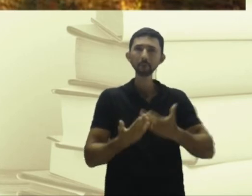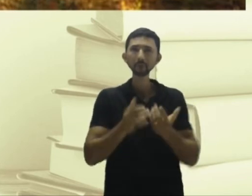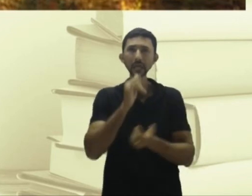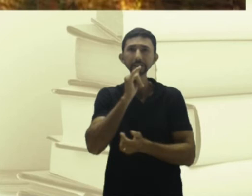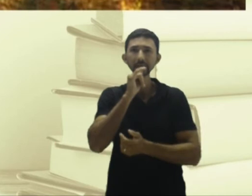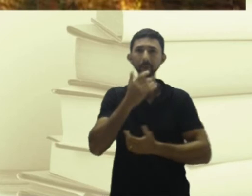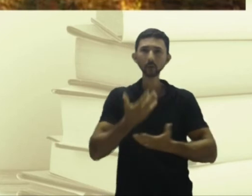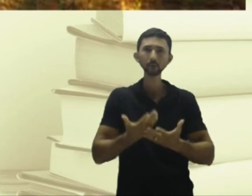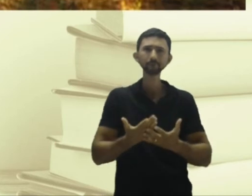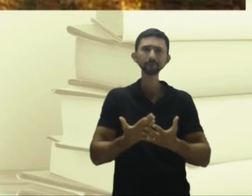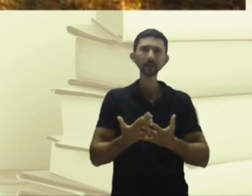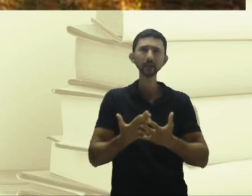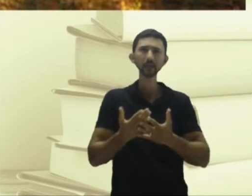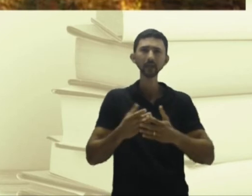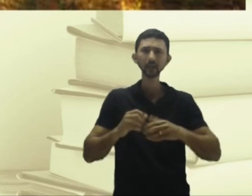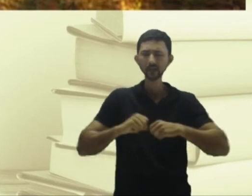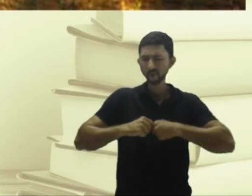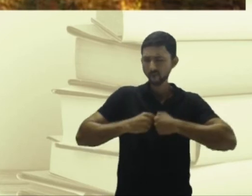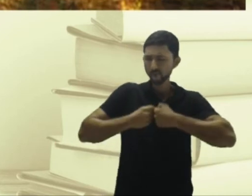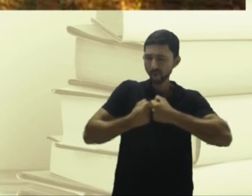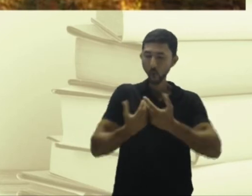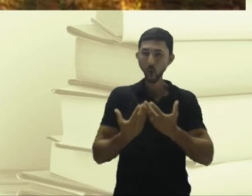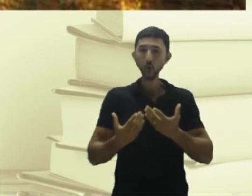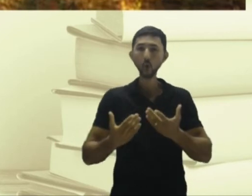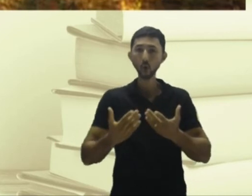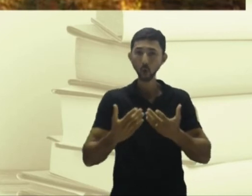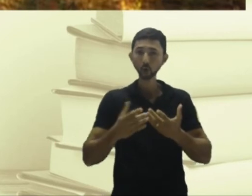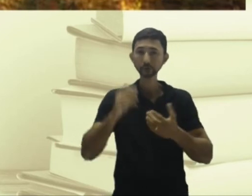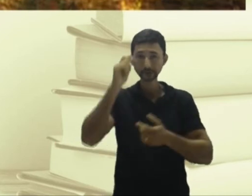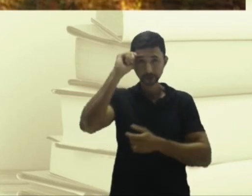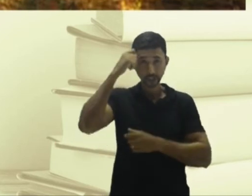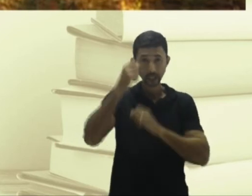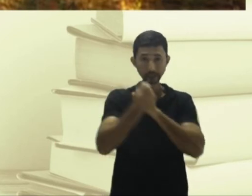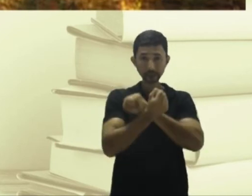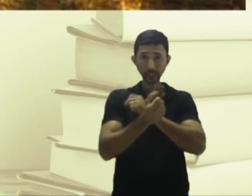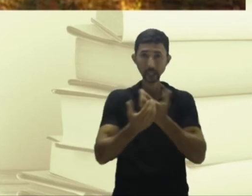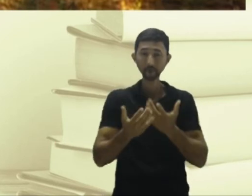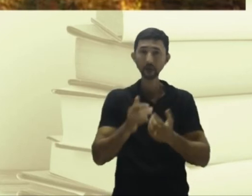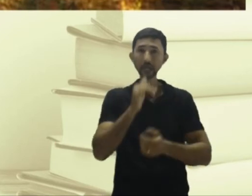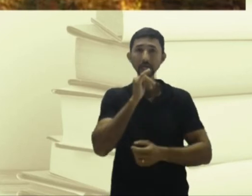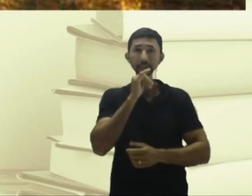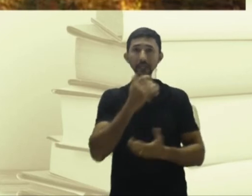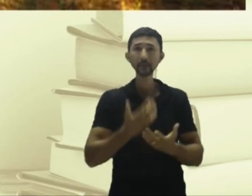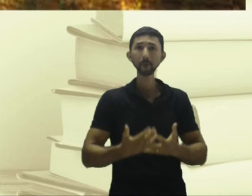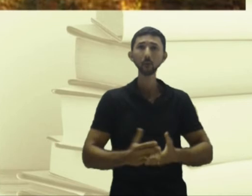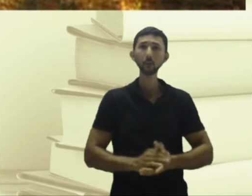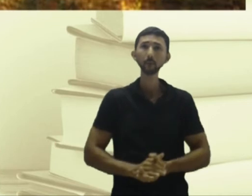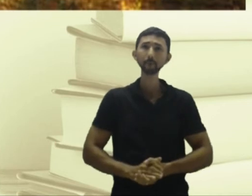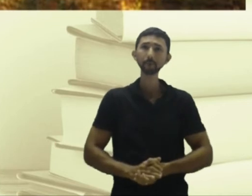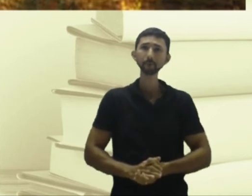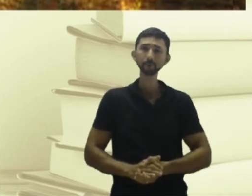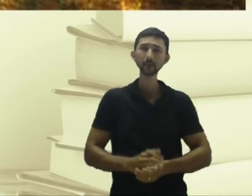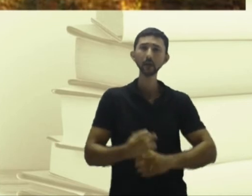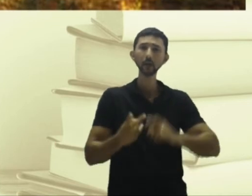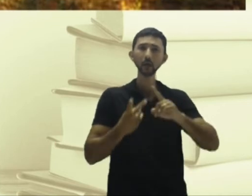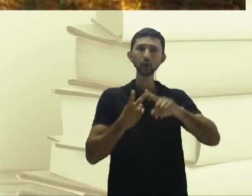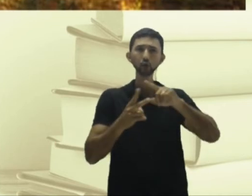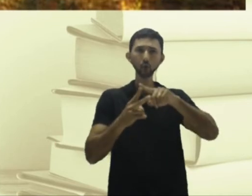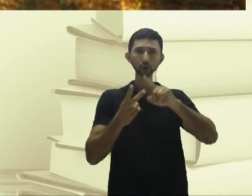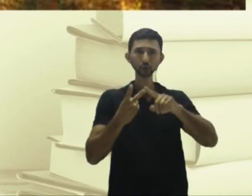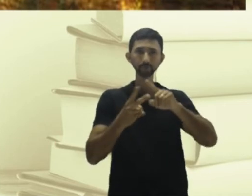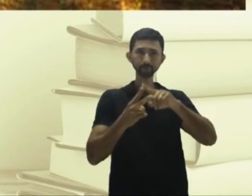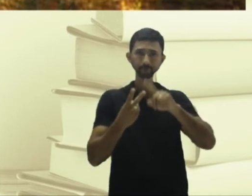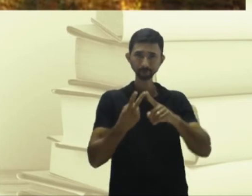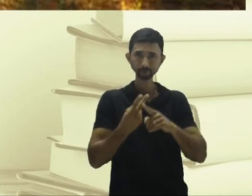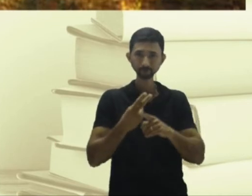exemplo, né, de rebelião, de resistência escrava, nós podemos citar aqui dois exemplos.